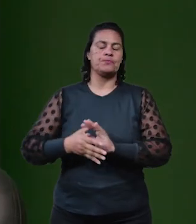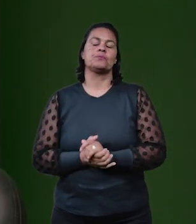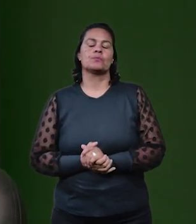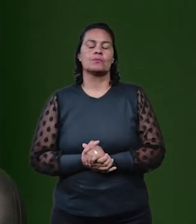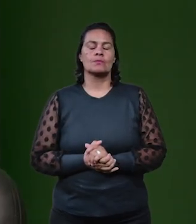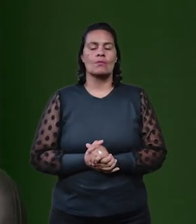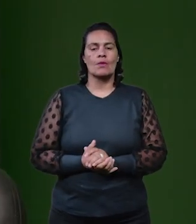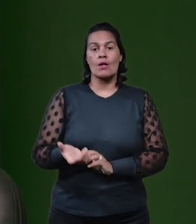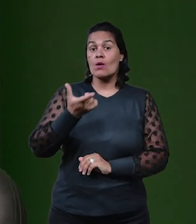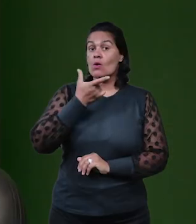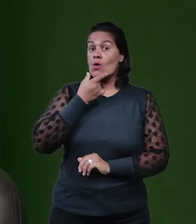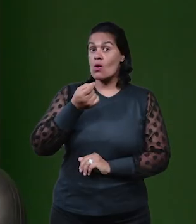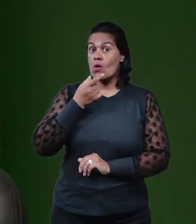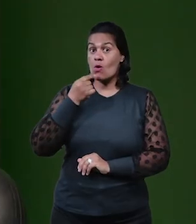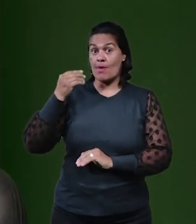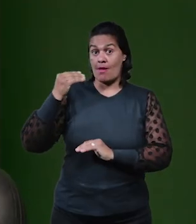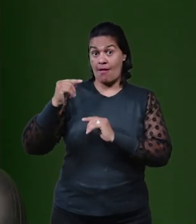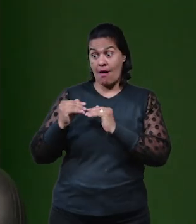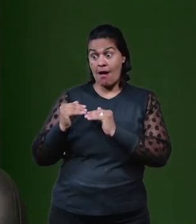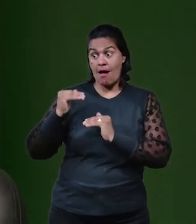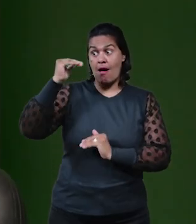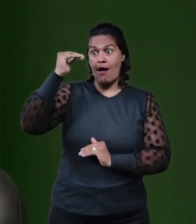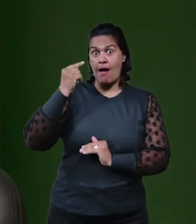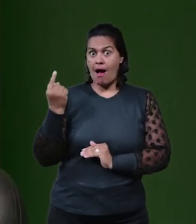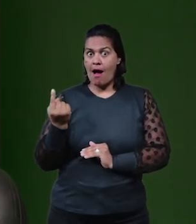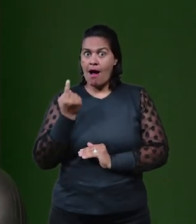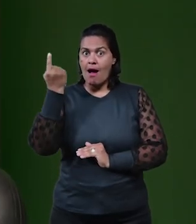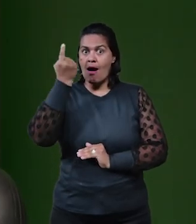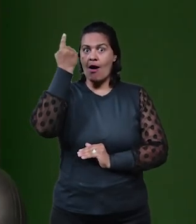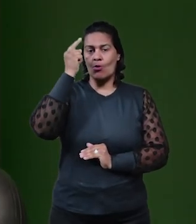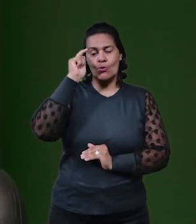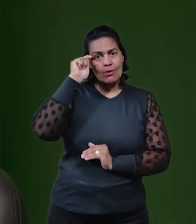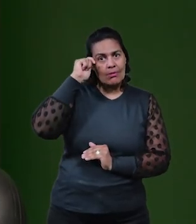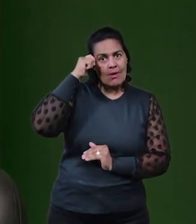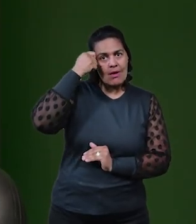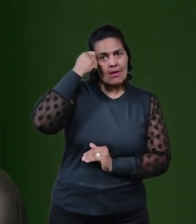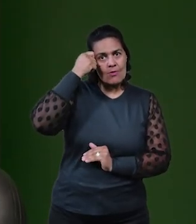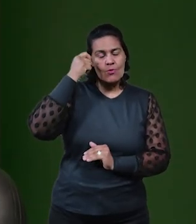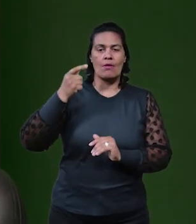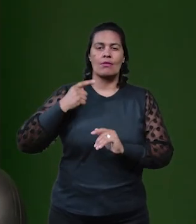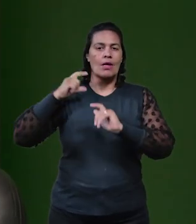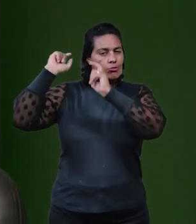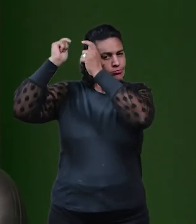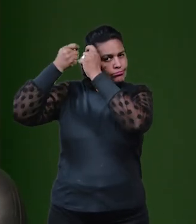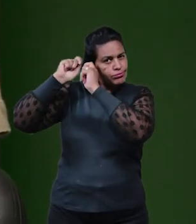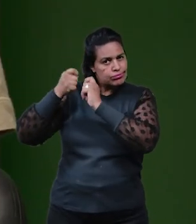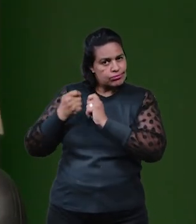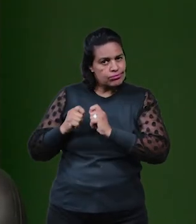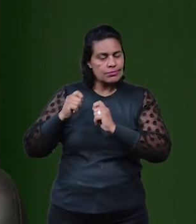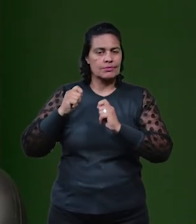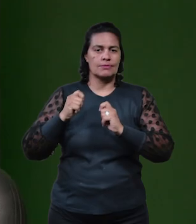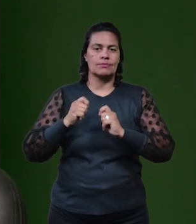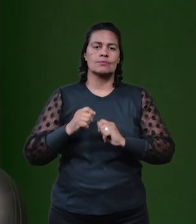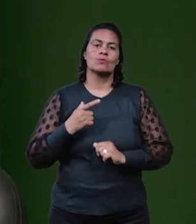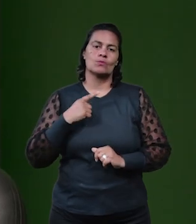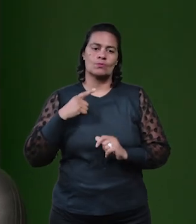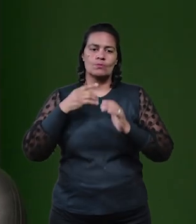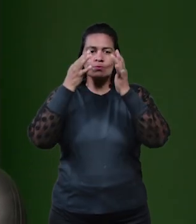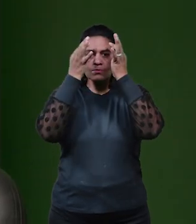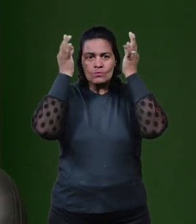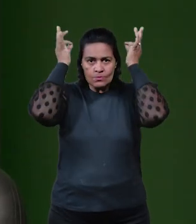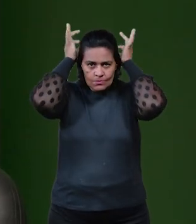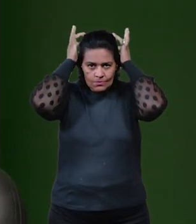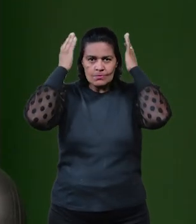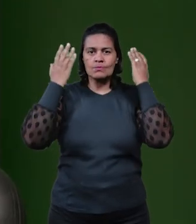Eu sou um homem alto, negro, tenho dreads no cabelo, estou com um penteado,